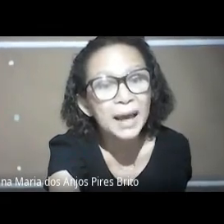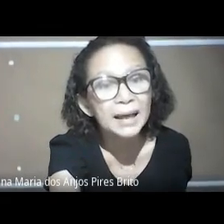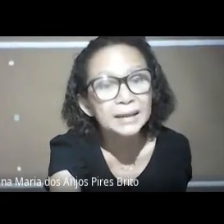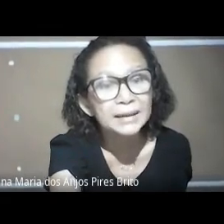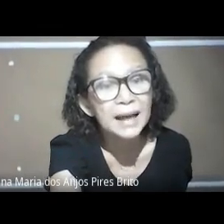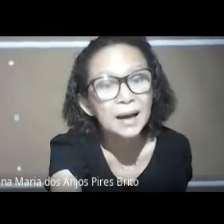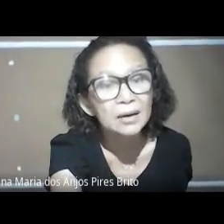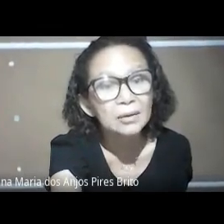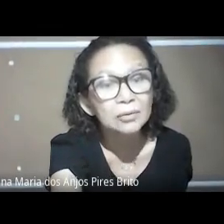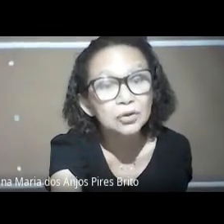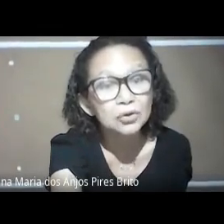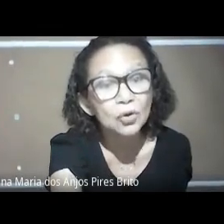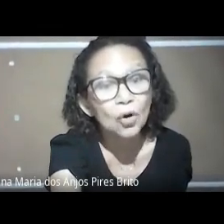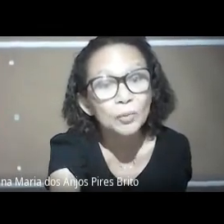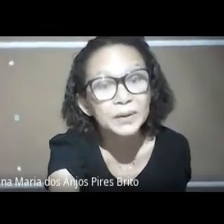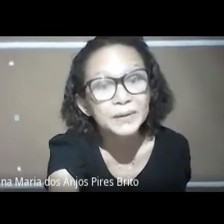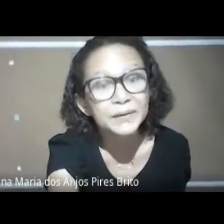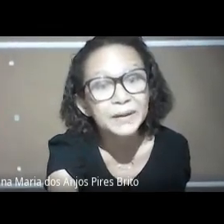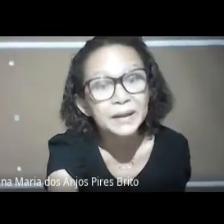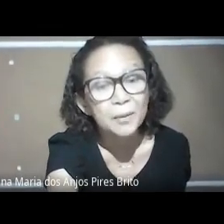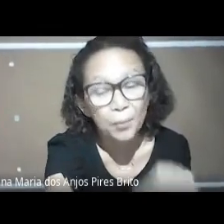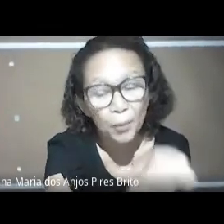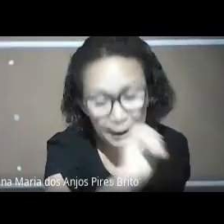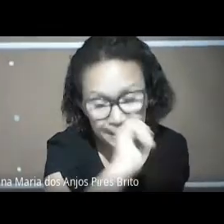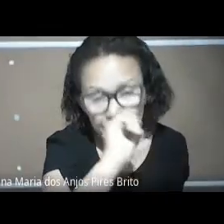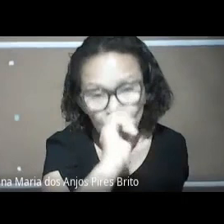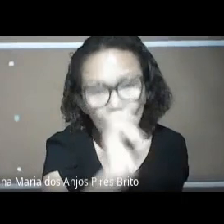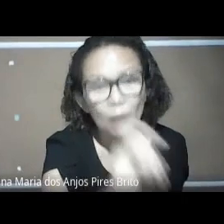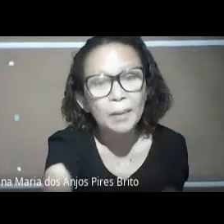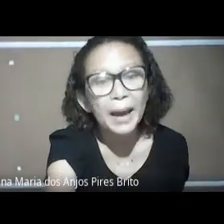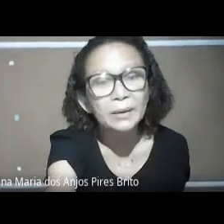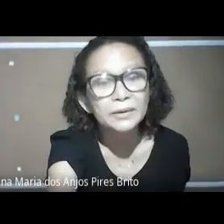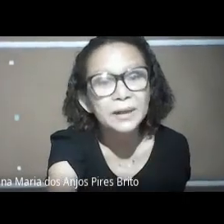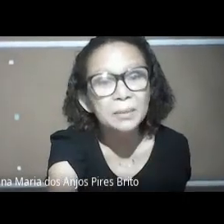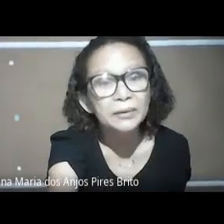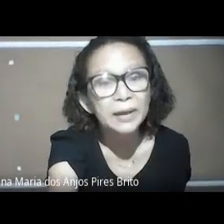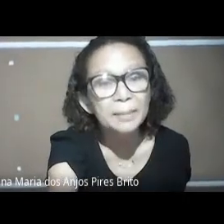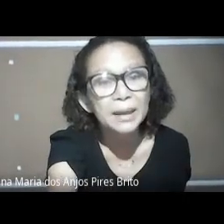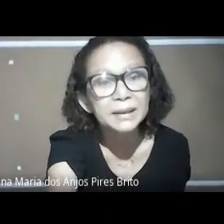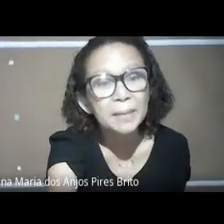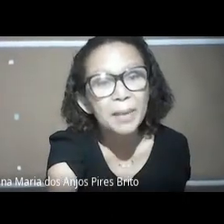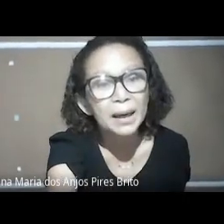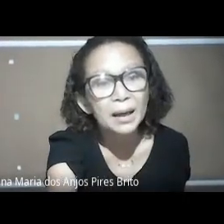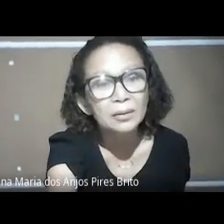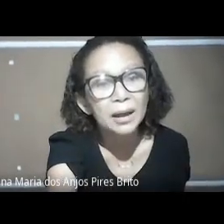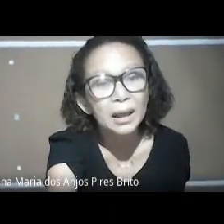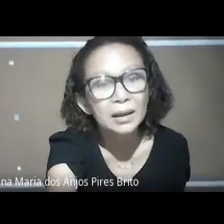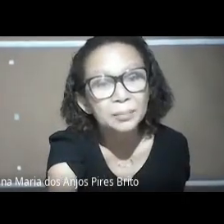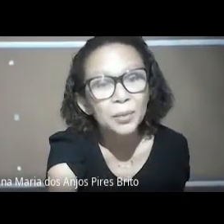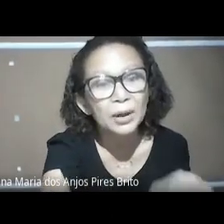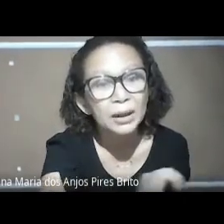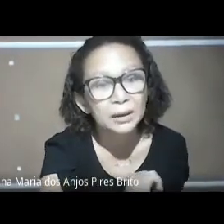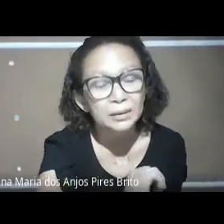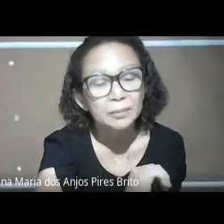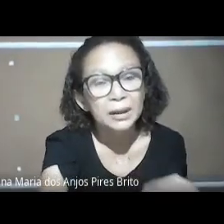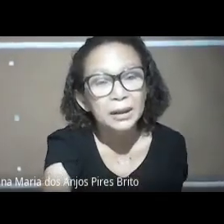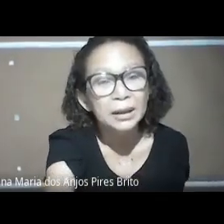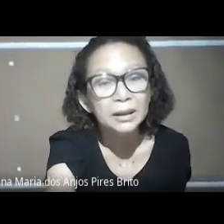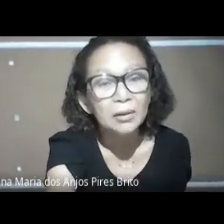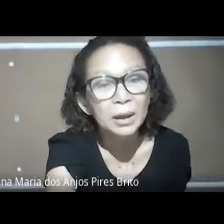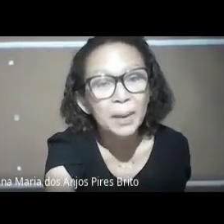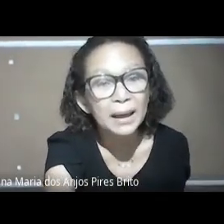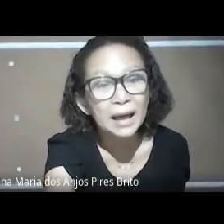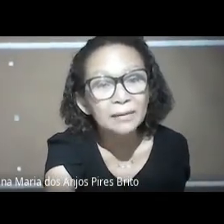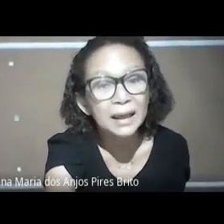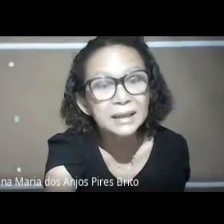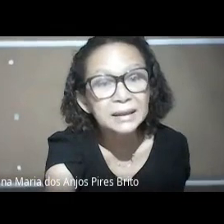formos realizar os nomes. Por exemplo, o alfabeto sempre está bem separado, letra por letra.